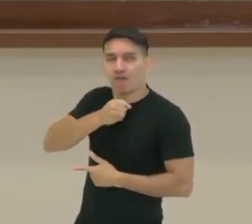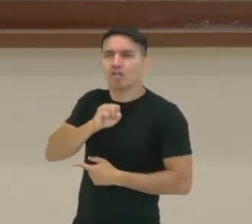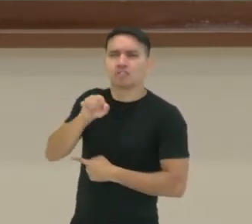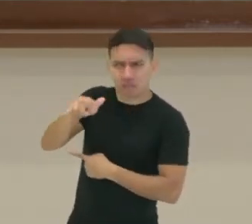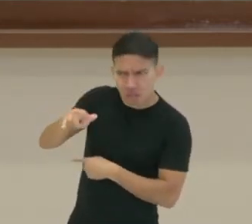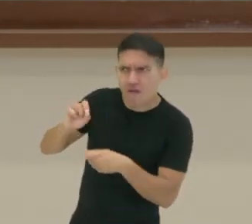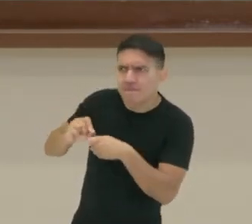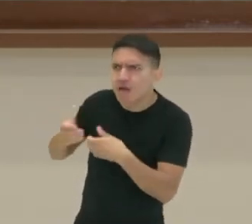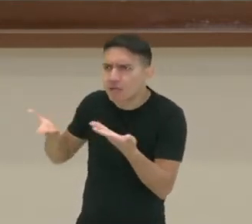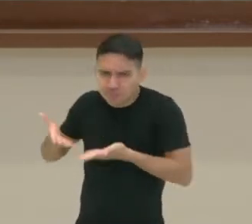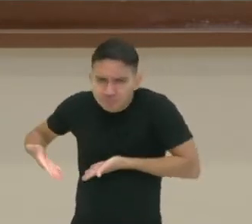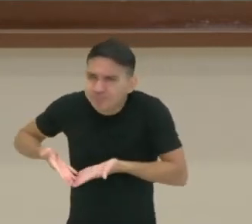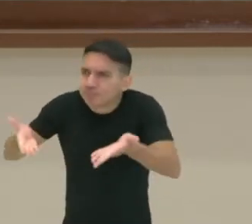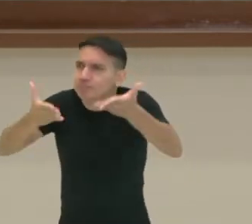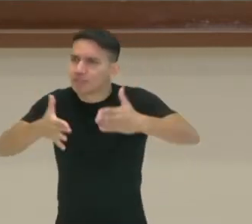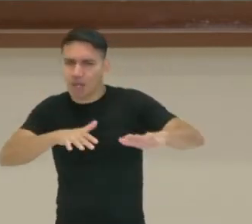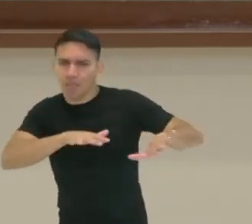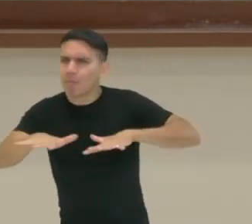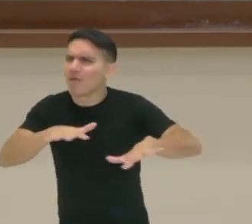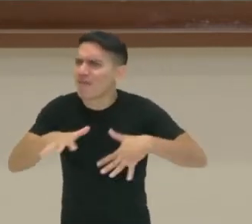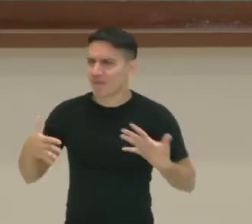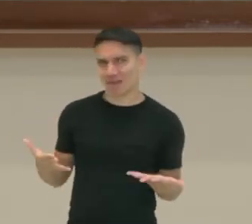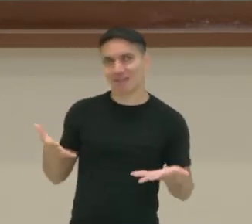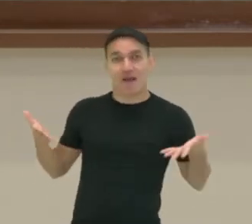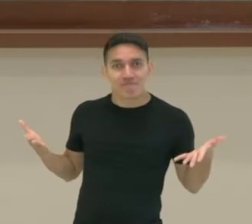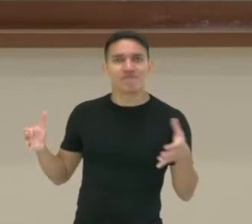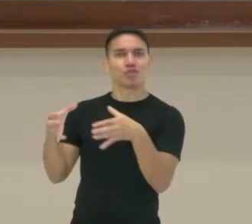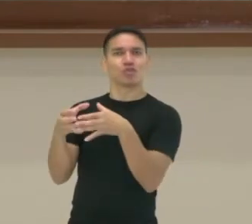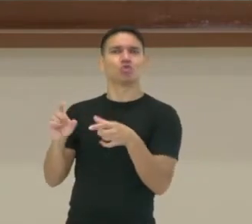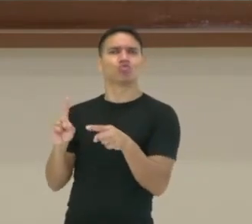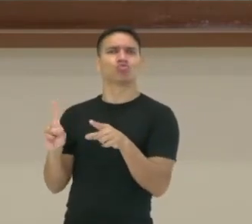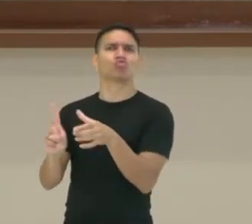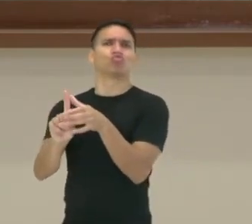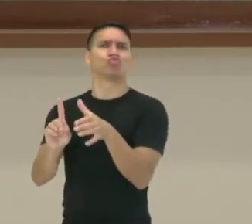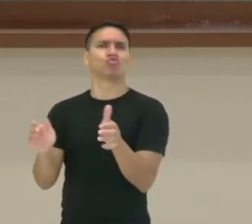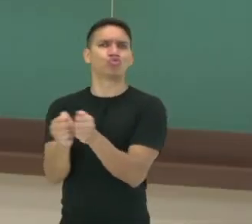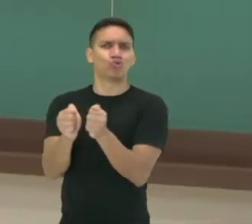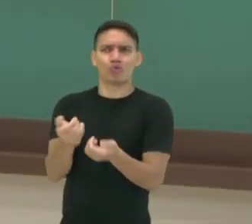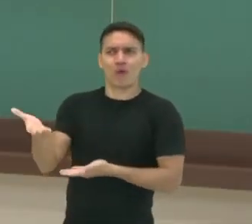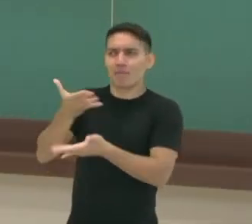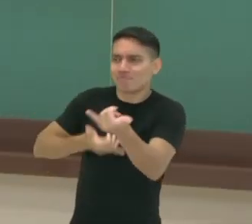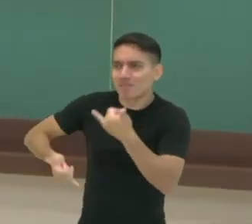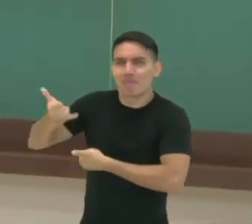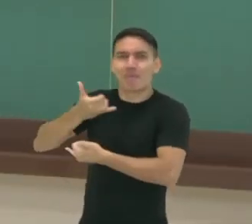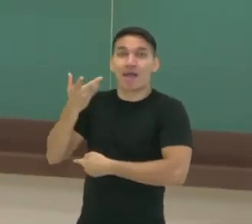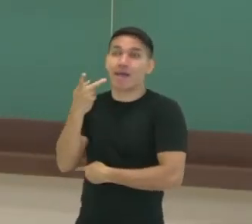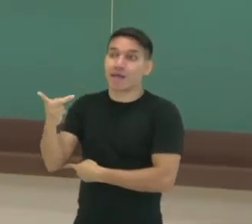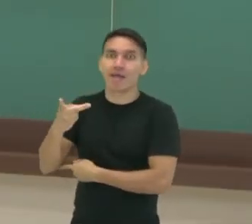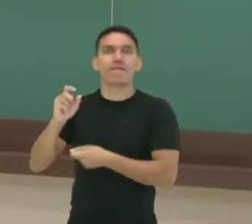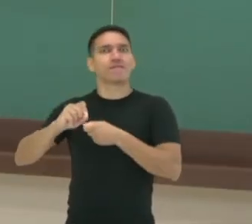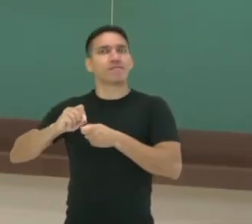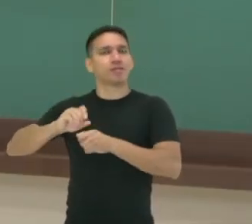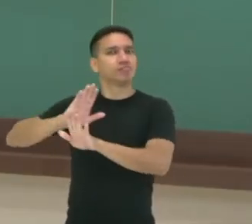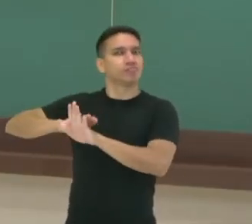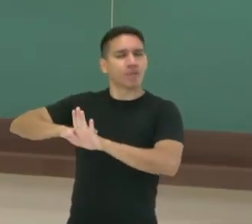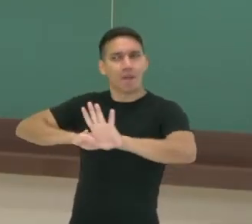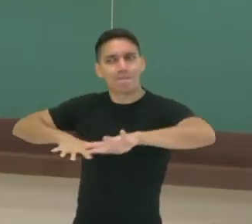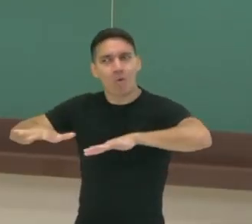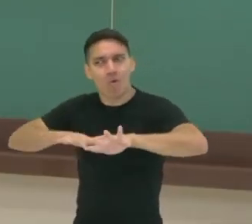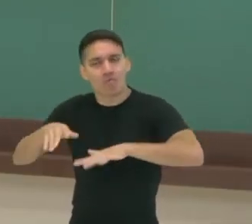física, incentive, participe com eles, brinque com eles, fazendo com que eles se movimentem, que eles se